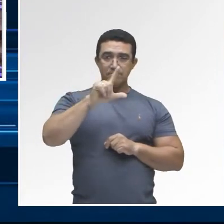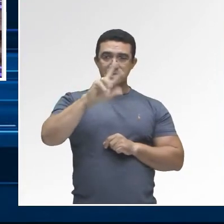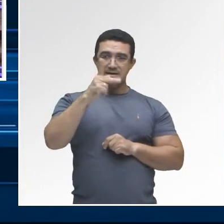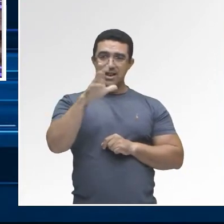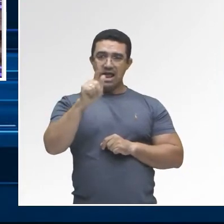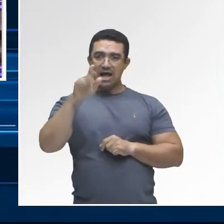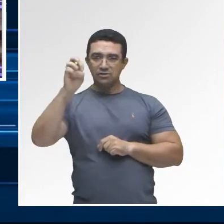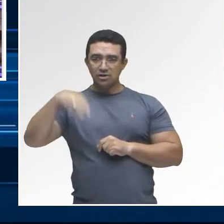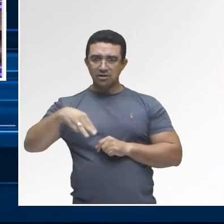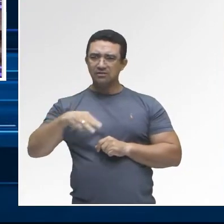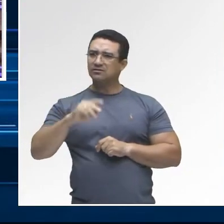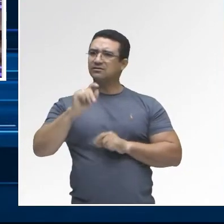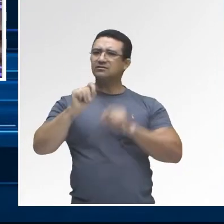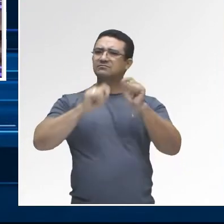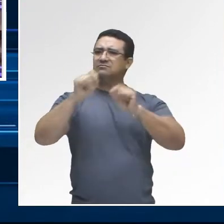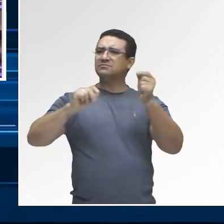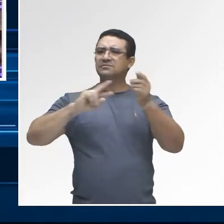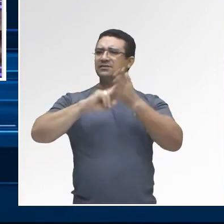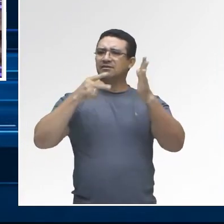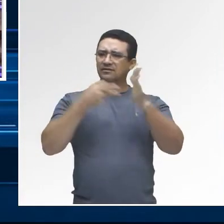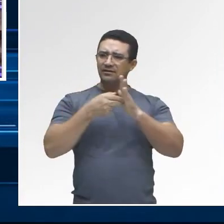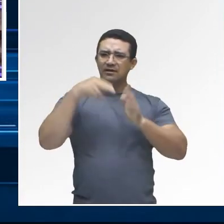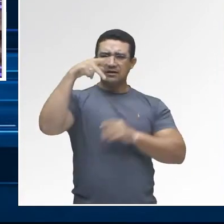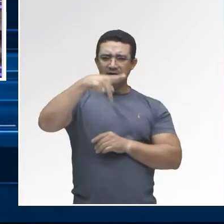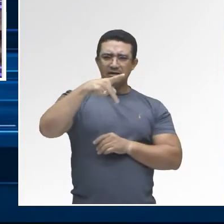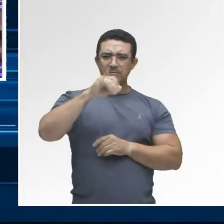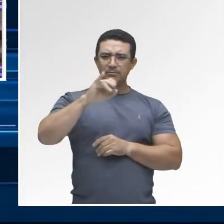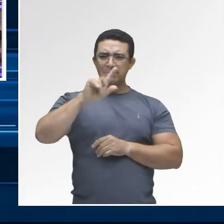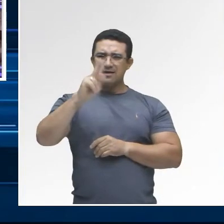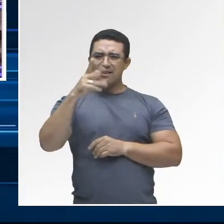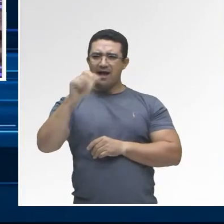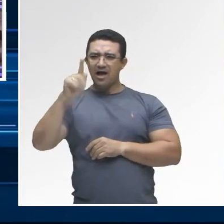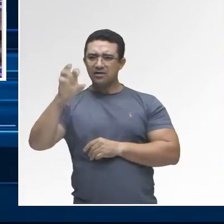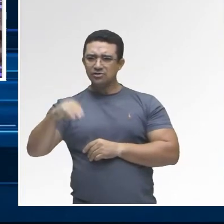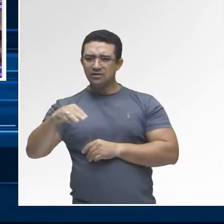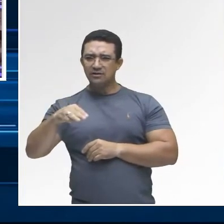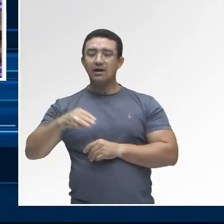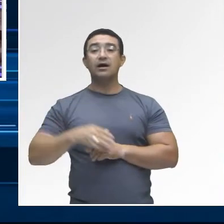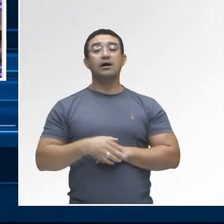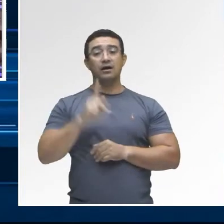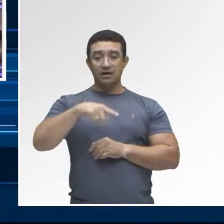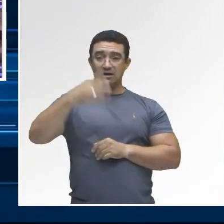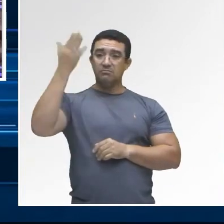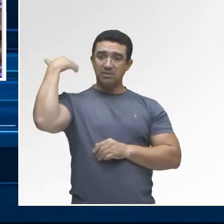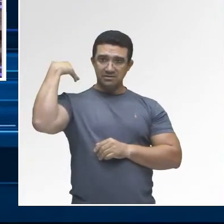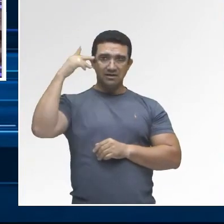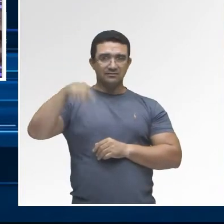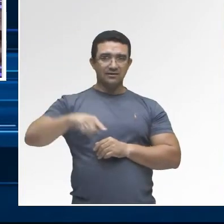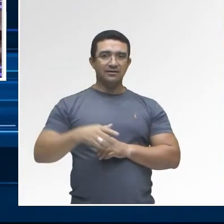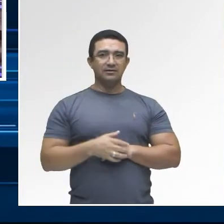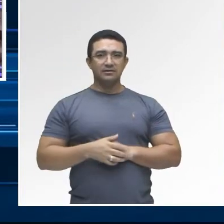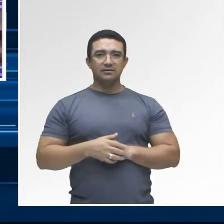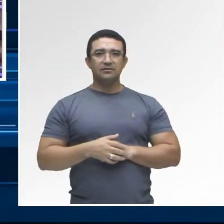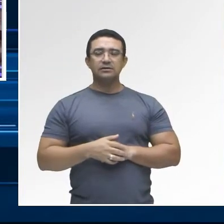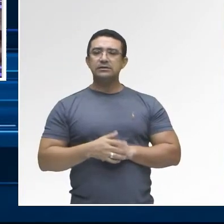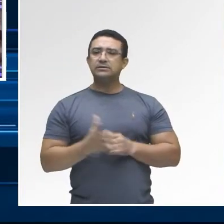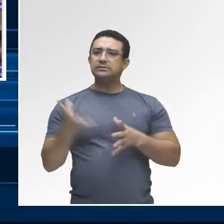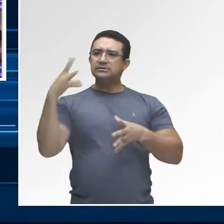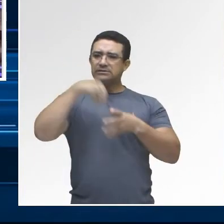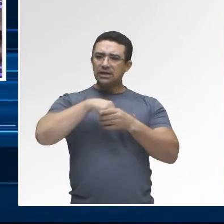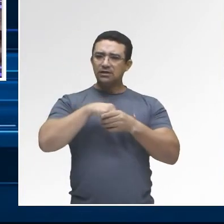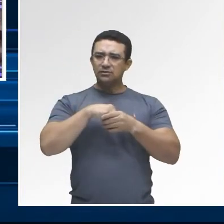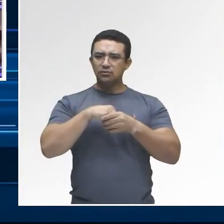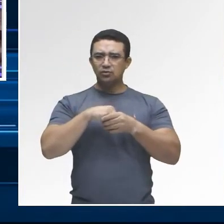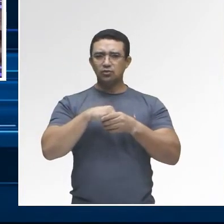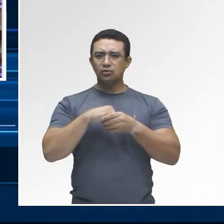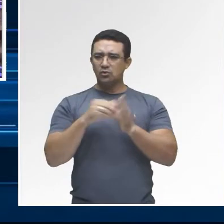da minha cara. Pilhagem, pilhagem, pilhagem. Lembra aí. A antiguidade era assim. Então, dentro